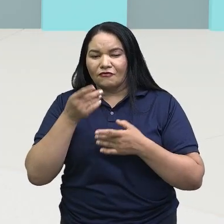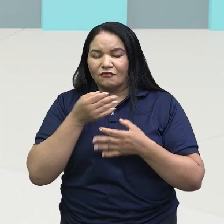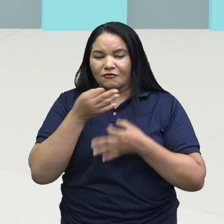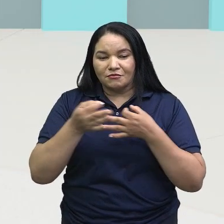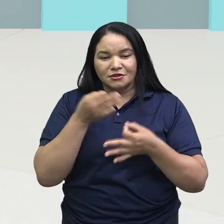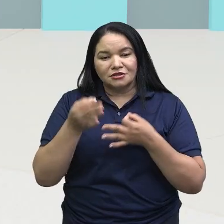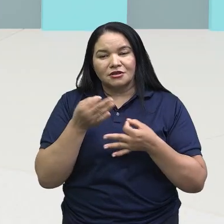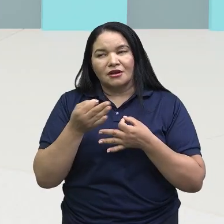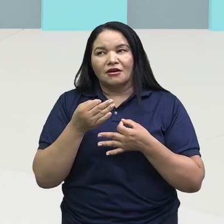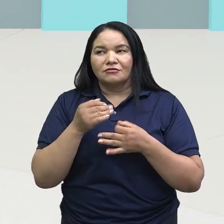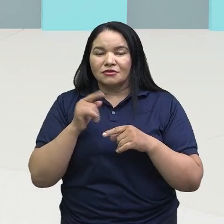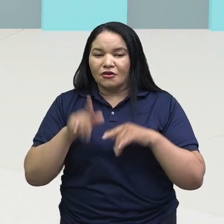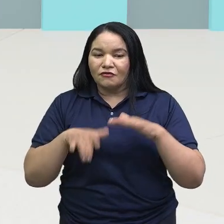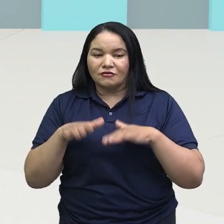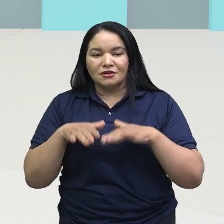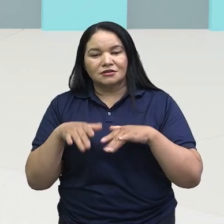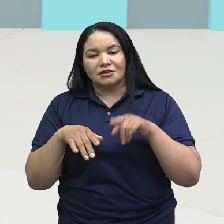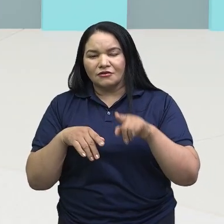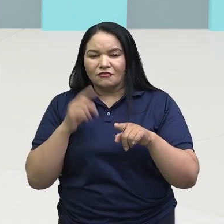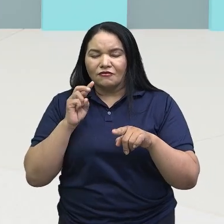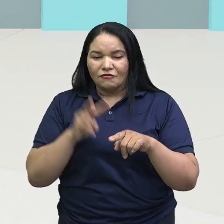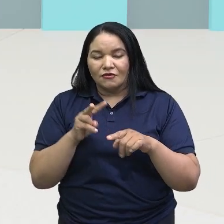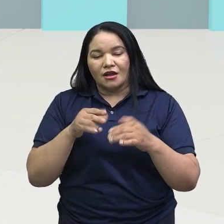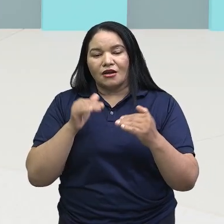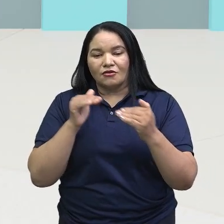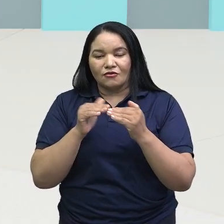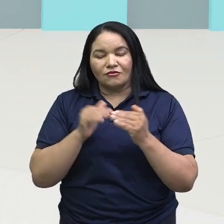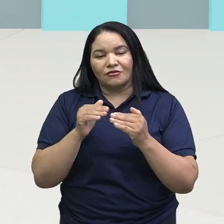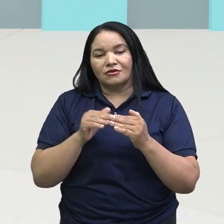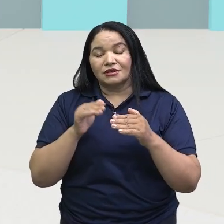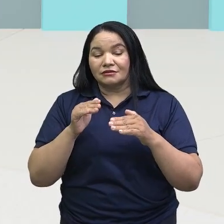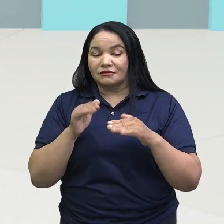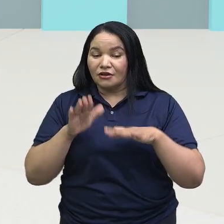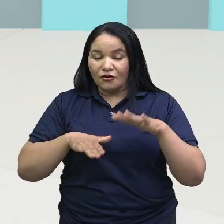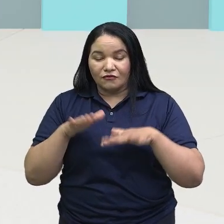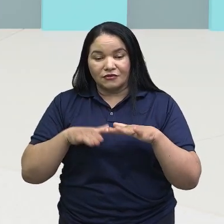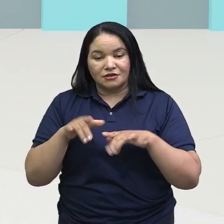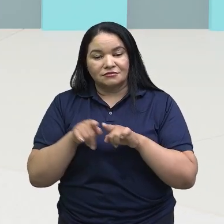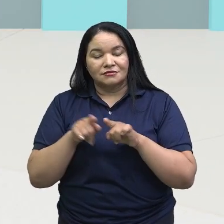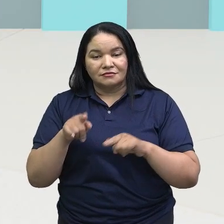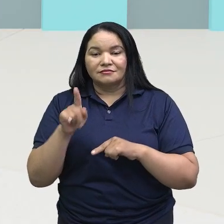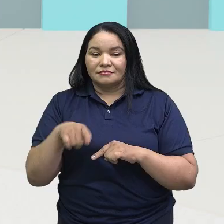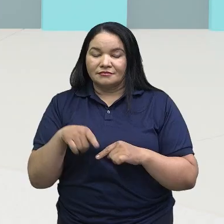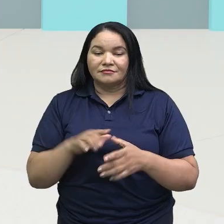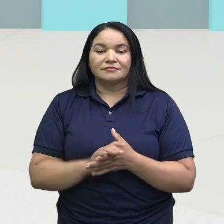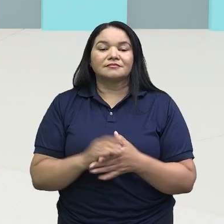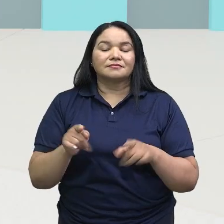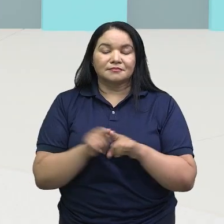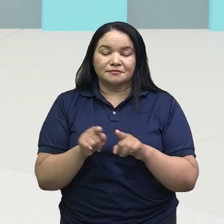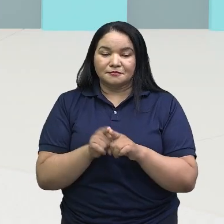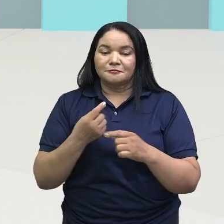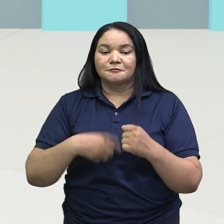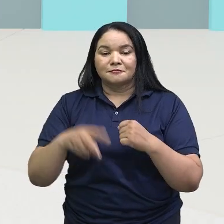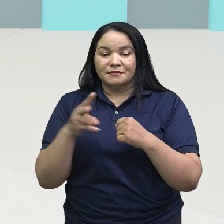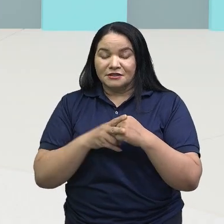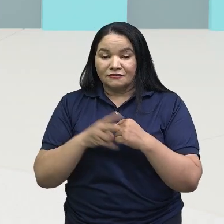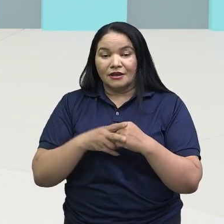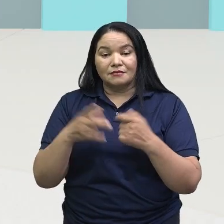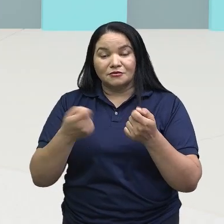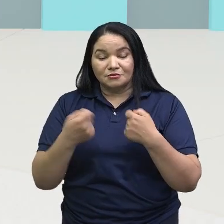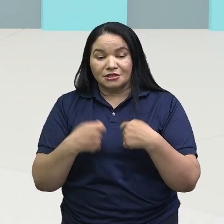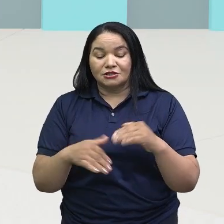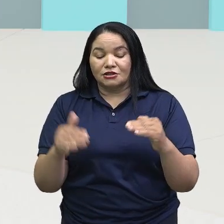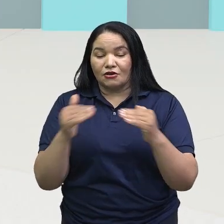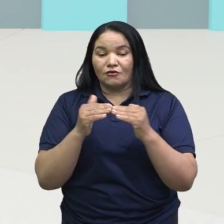outra, vocês concordam ou não, ou seja, vocês chegam a uma conclusão ou não. E a concordância verbal é dessa forma, né? O verbo ele